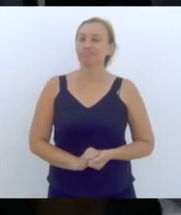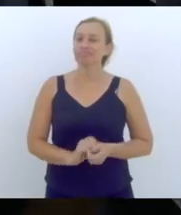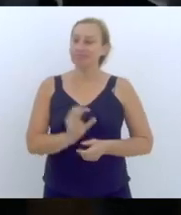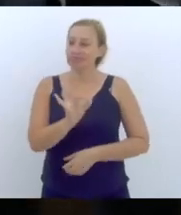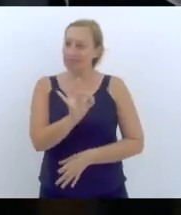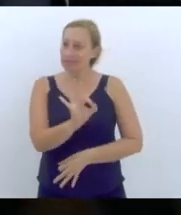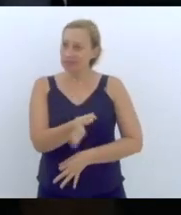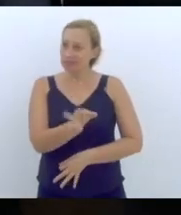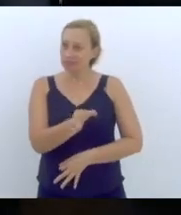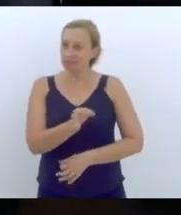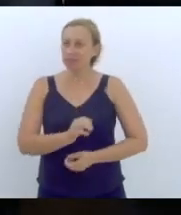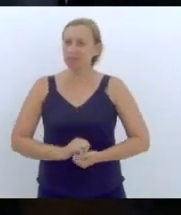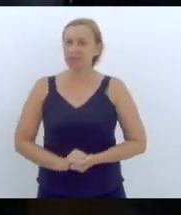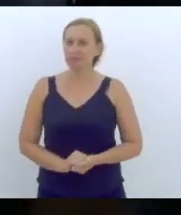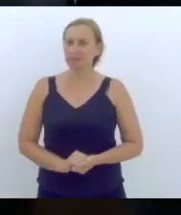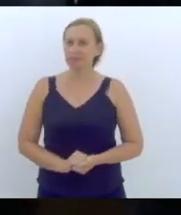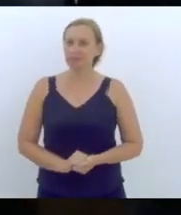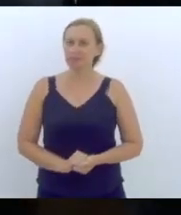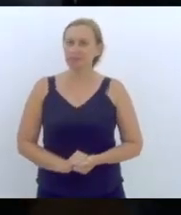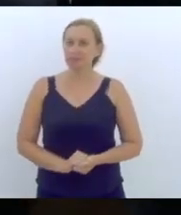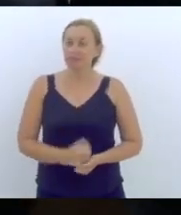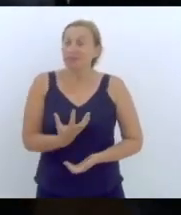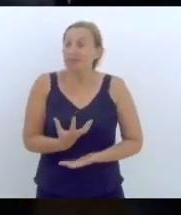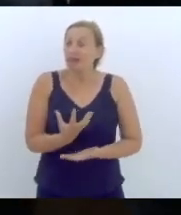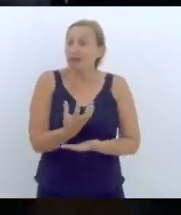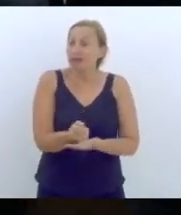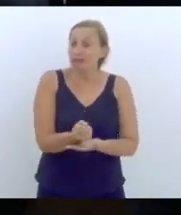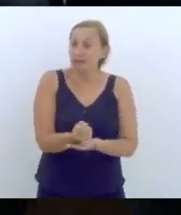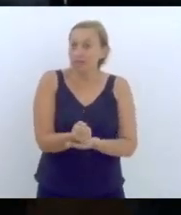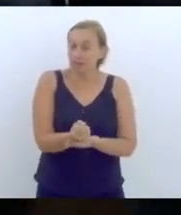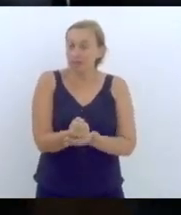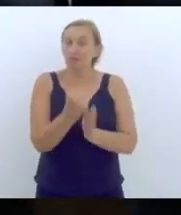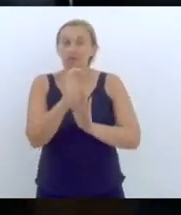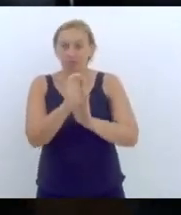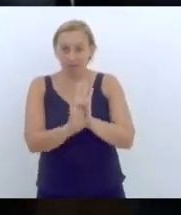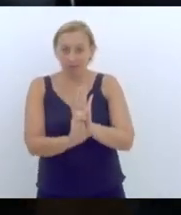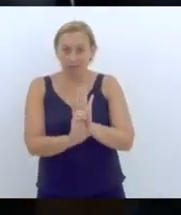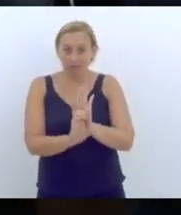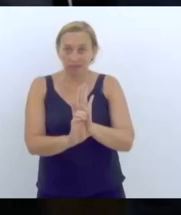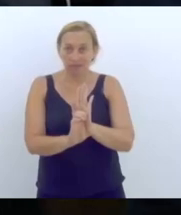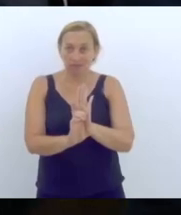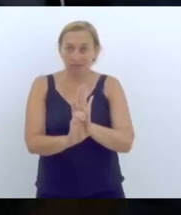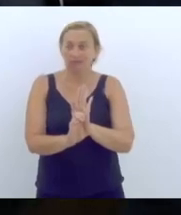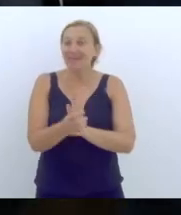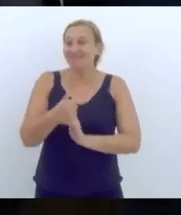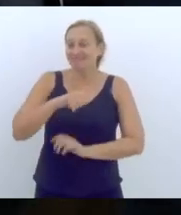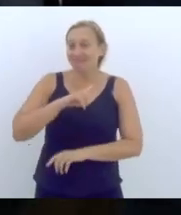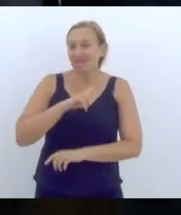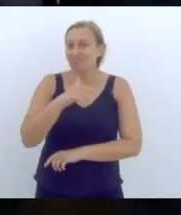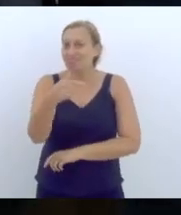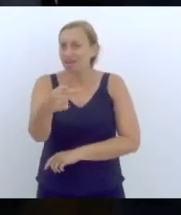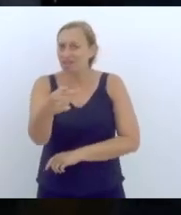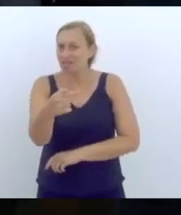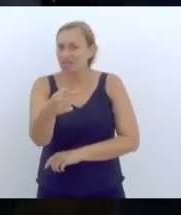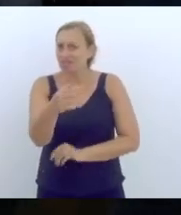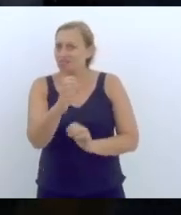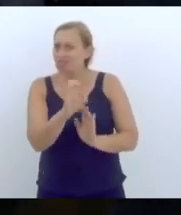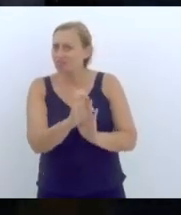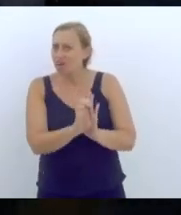possivelmente está recebendo emendas. Tem 7 emendas.